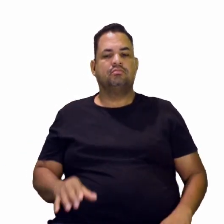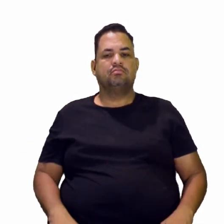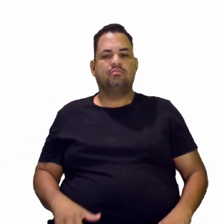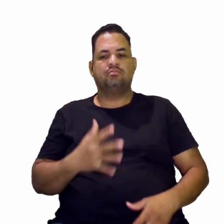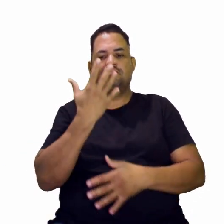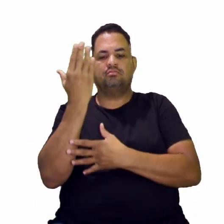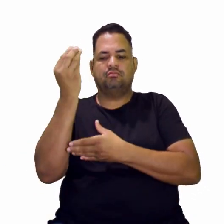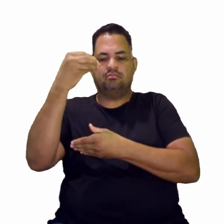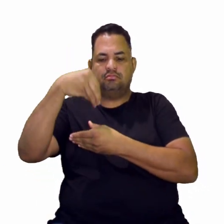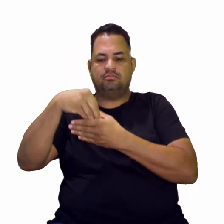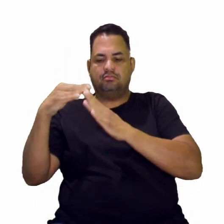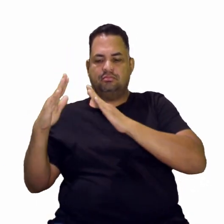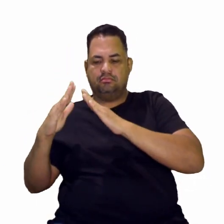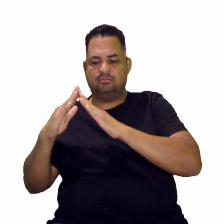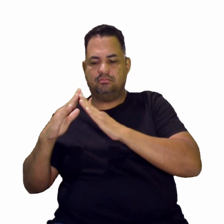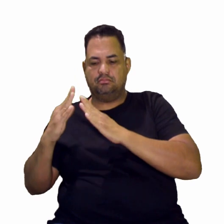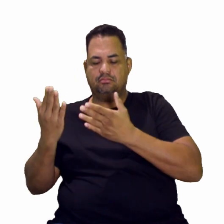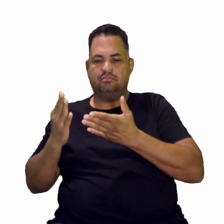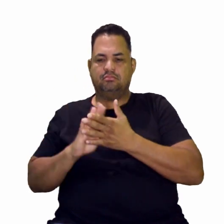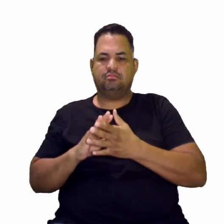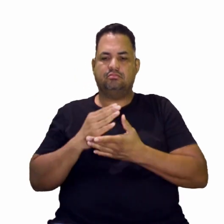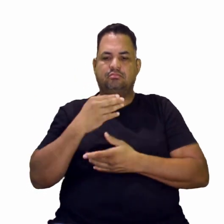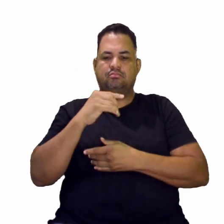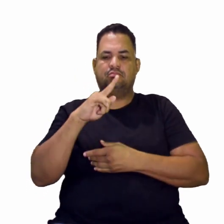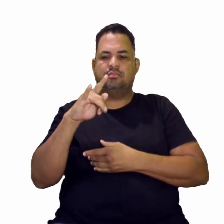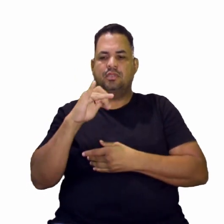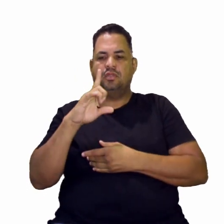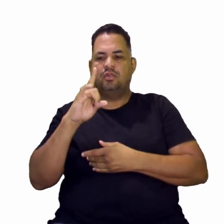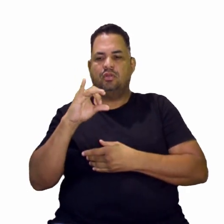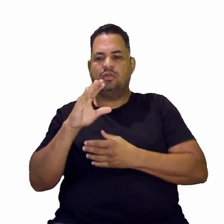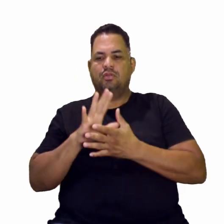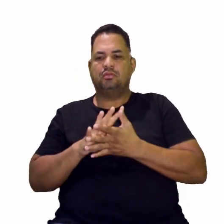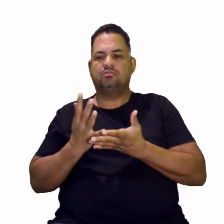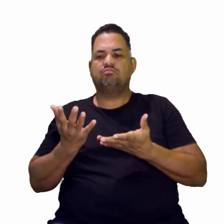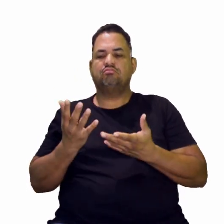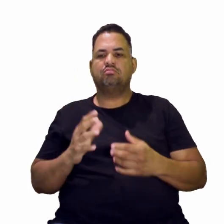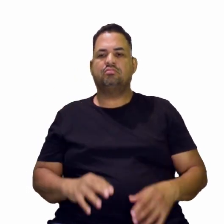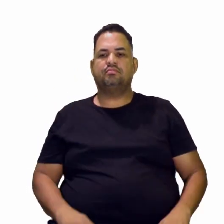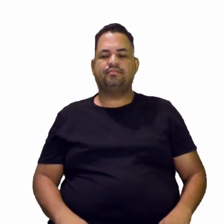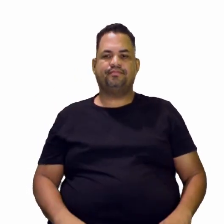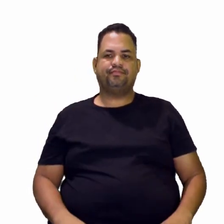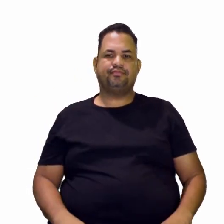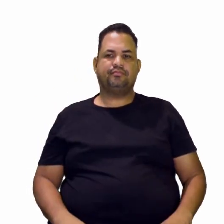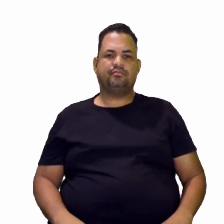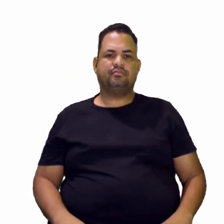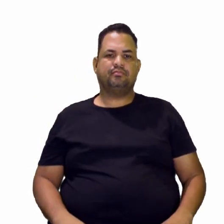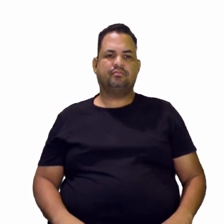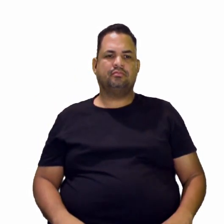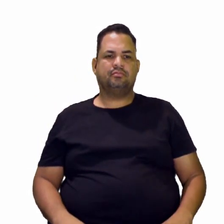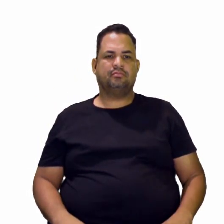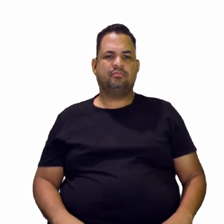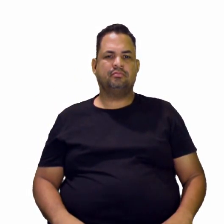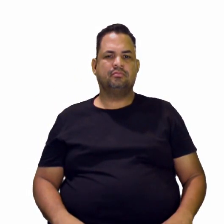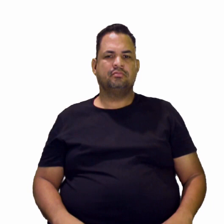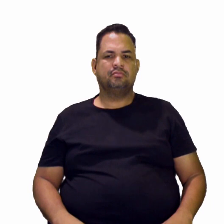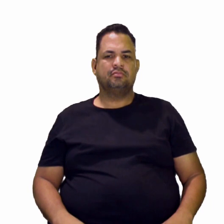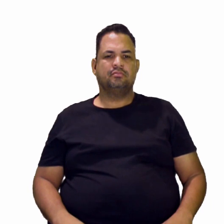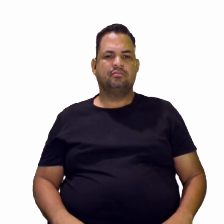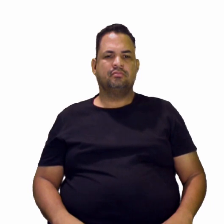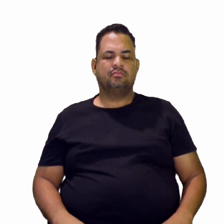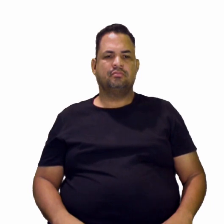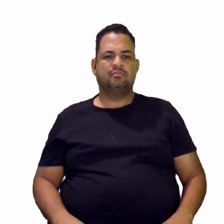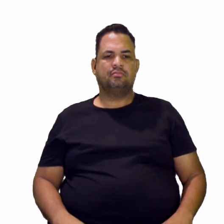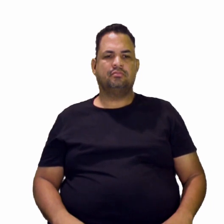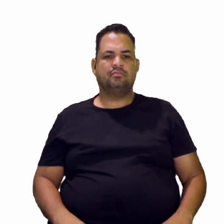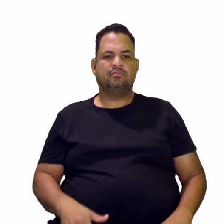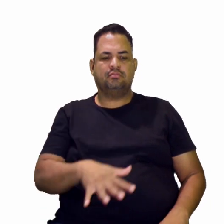está dentro de uma casa, está num zoológico, está num centro de recuperação, tá bom? Então, o hábitat natural